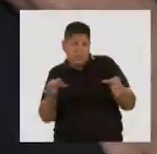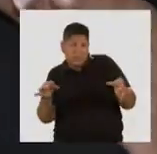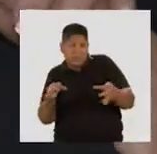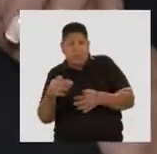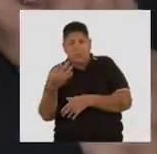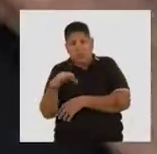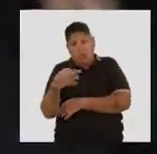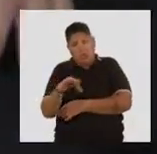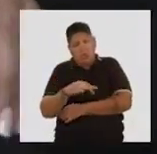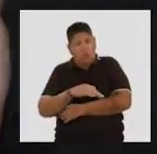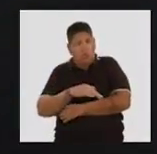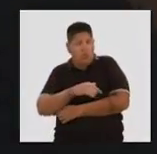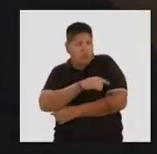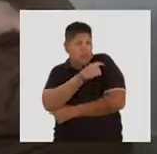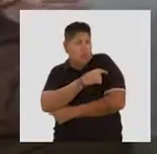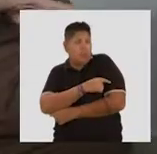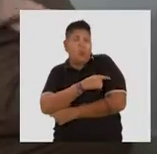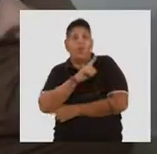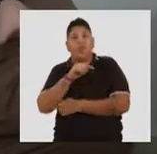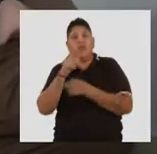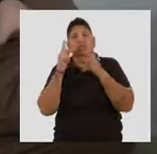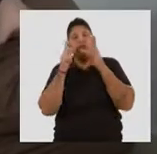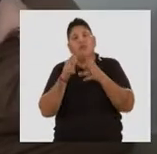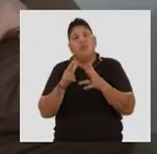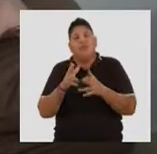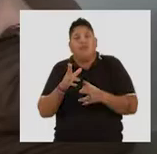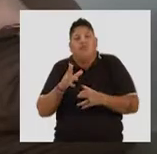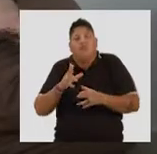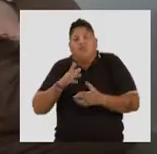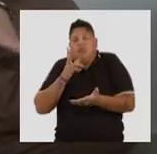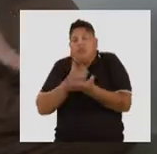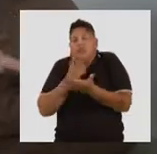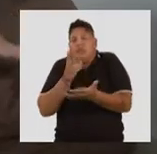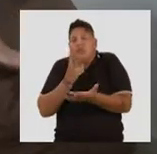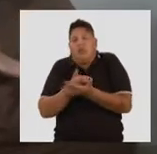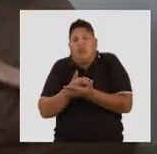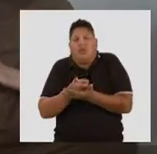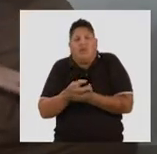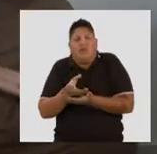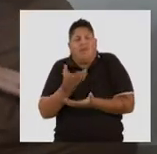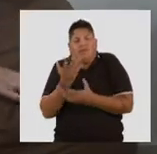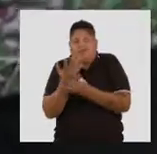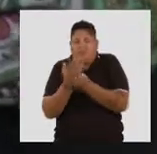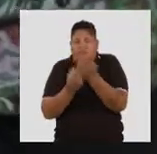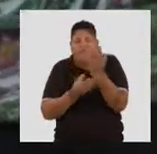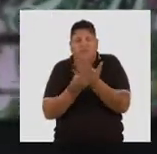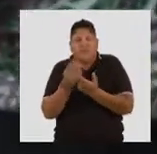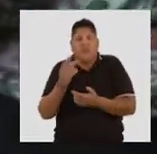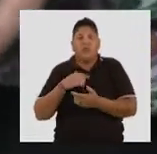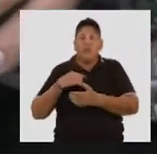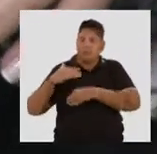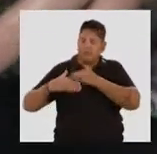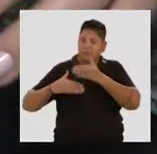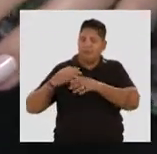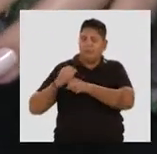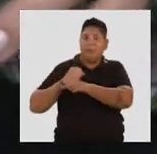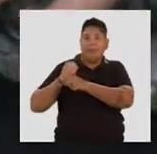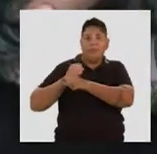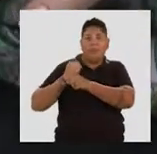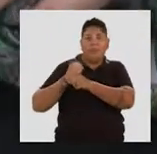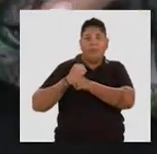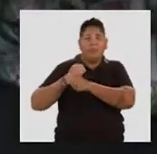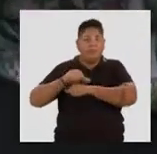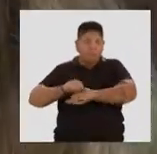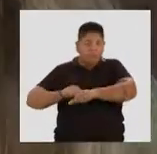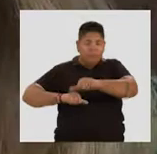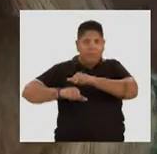Uma simples dor muscular. Era assim que Marilza encarava o desconforto frequente sentido nas mãos, que com o passar